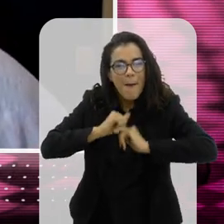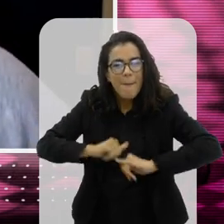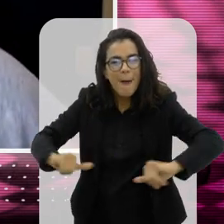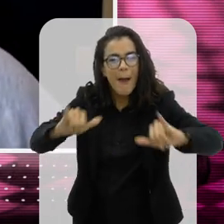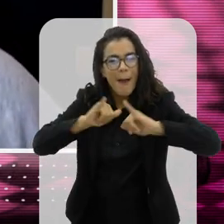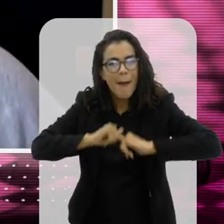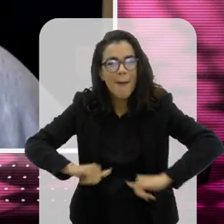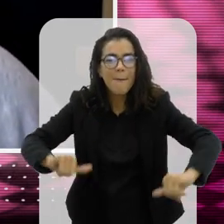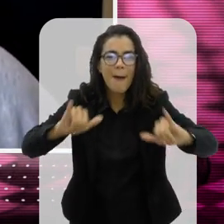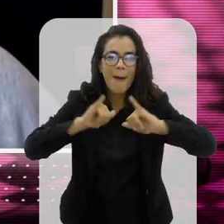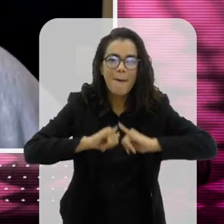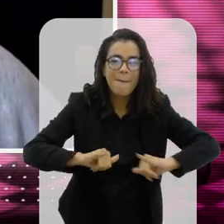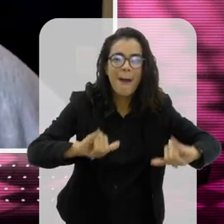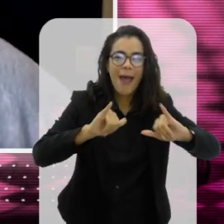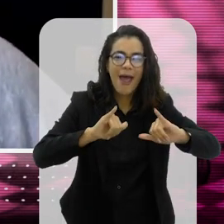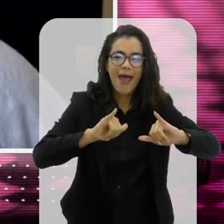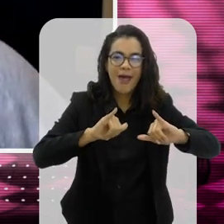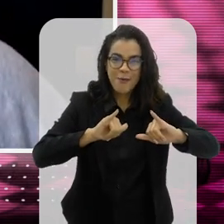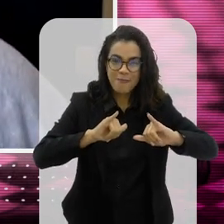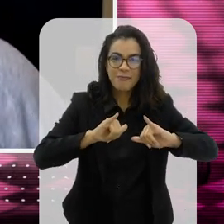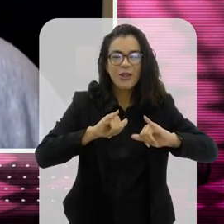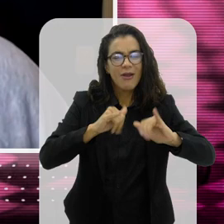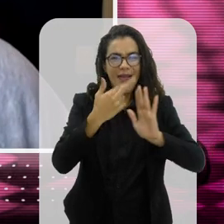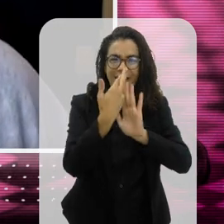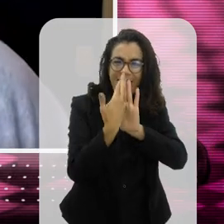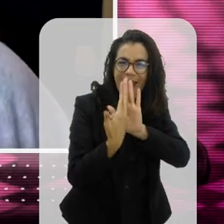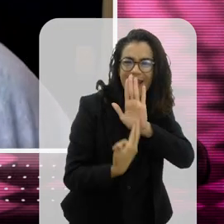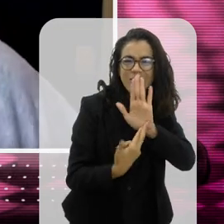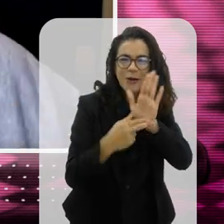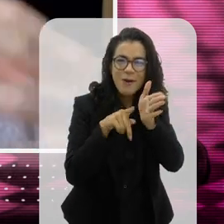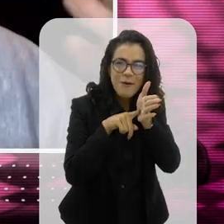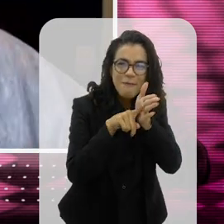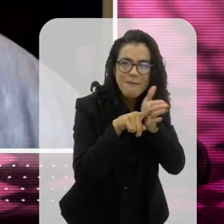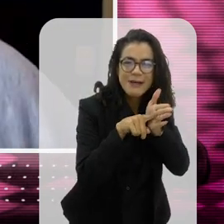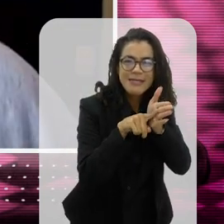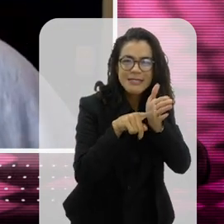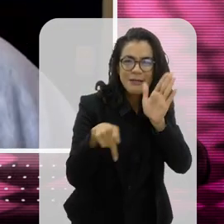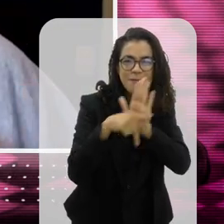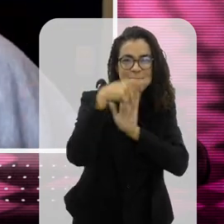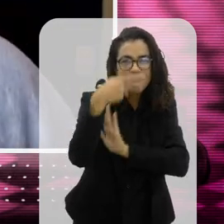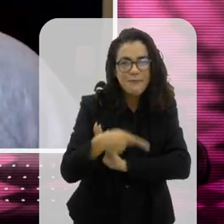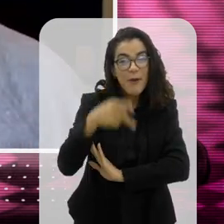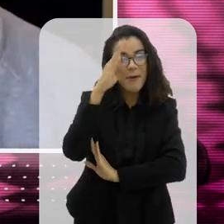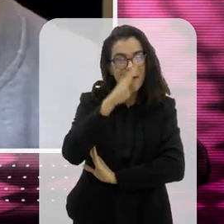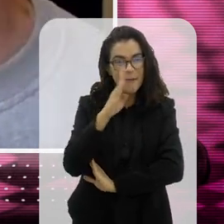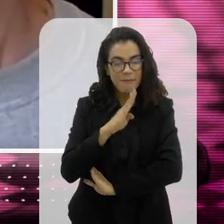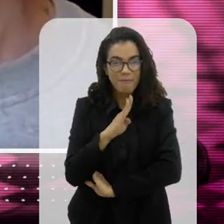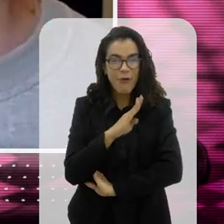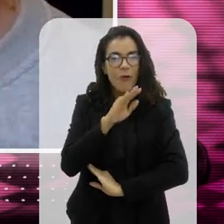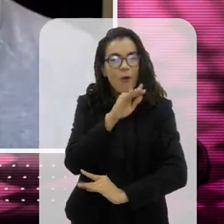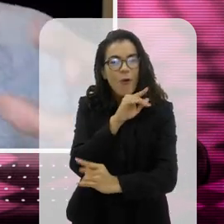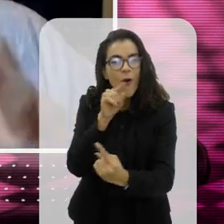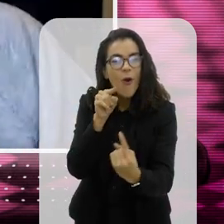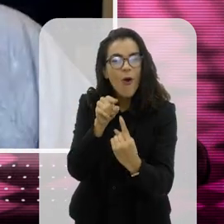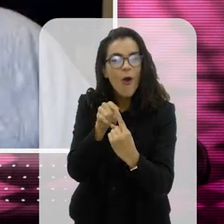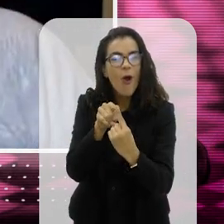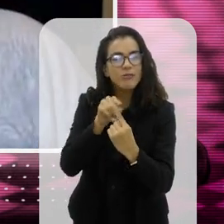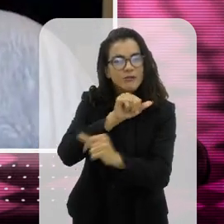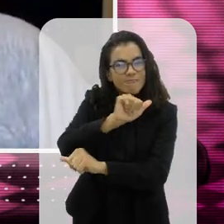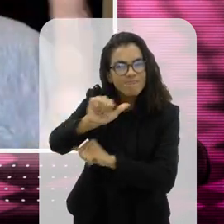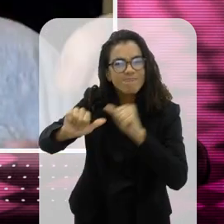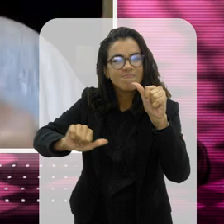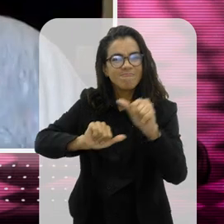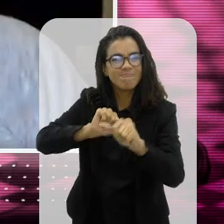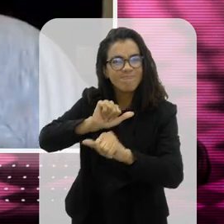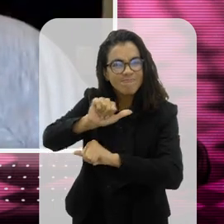disseminar alguns achados. Daí a gente trabalha muito com relatório, com pesquisas nacionais. Então, o nosso objetivo é